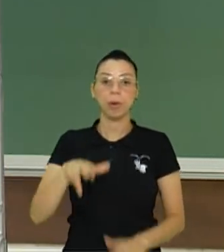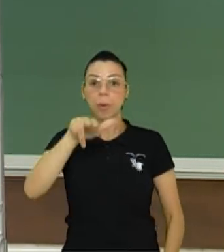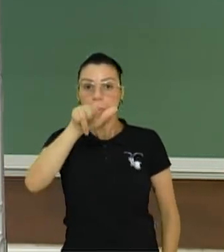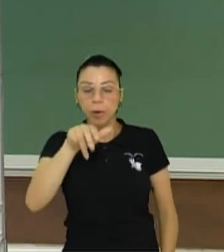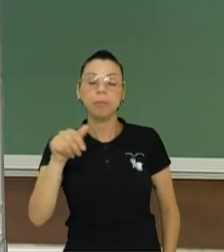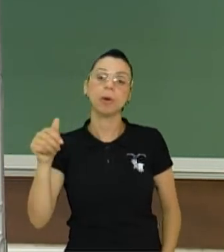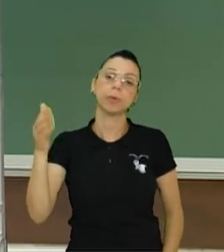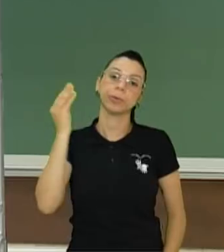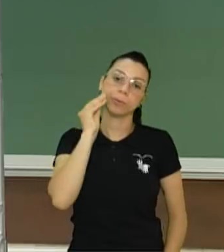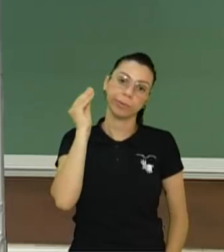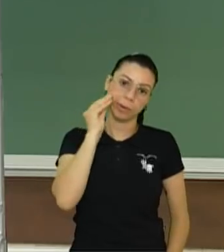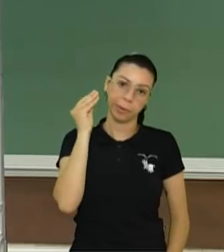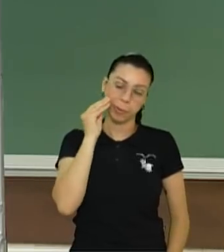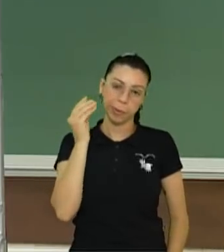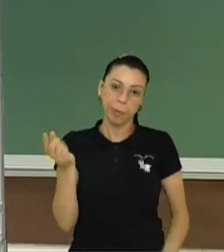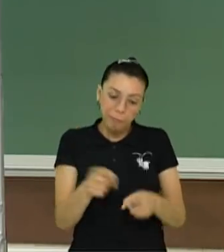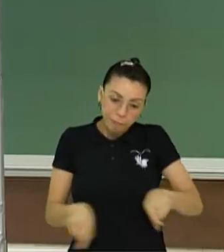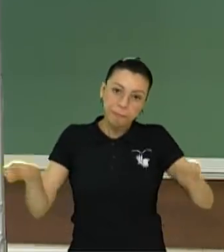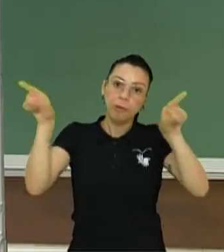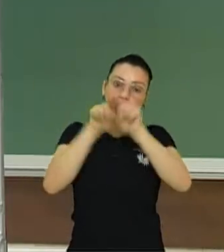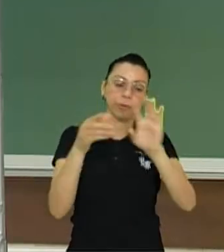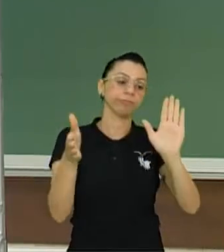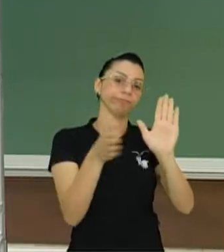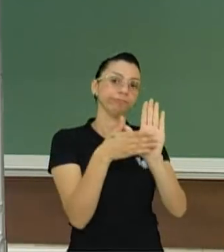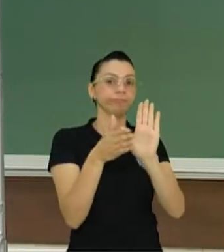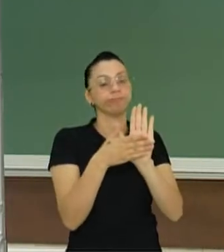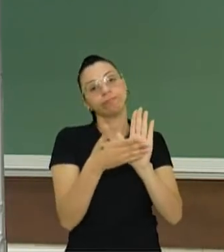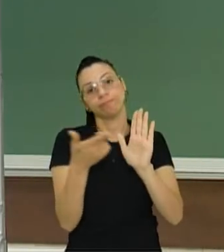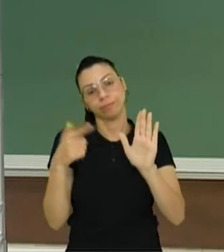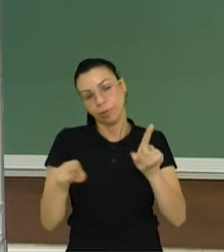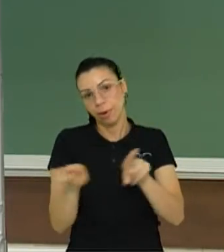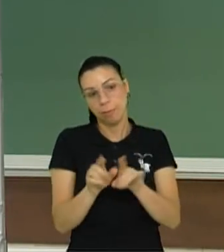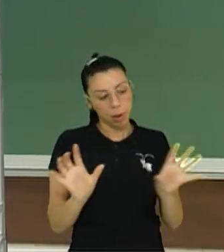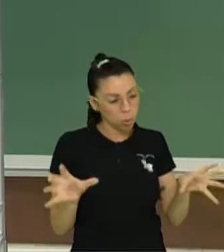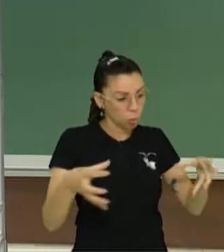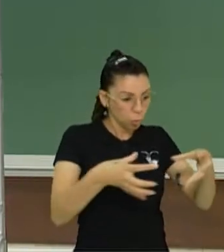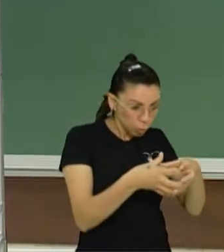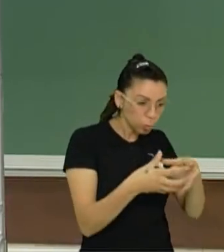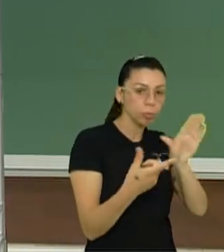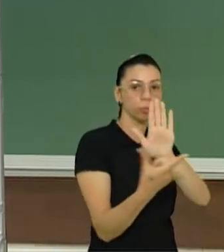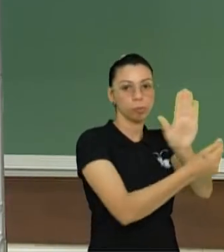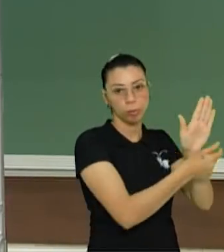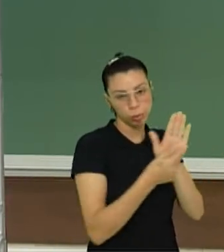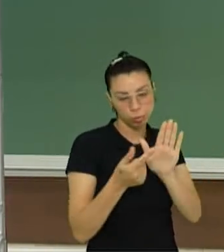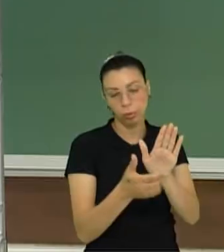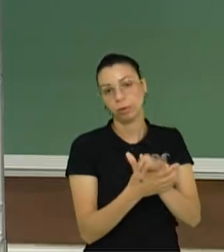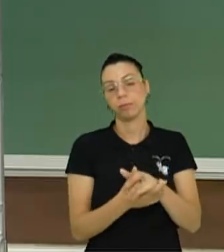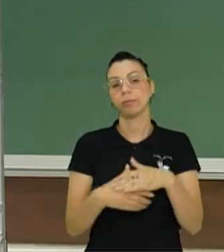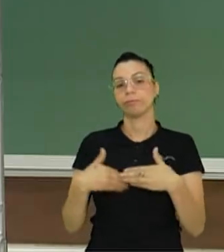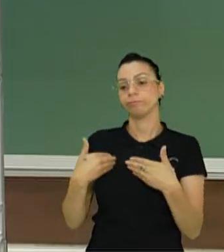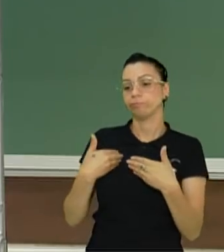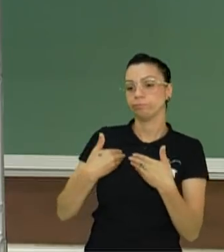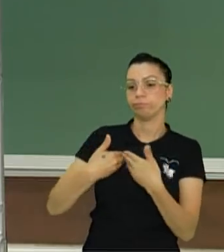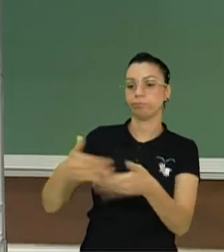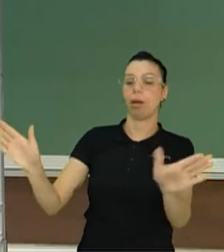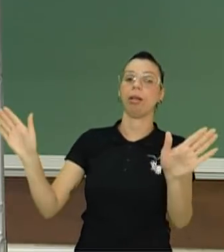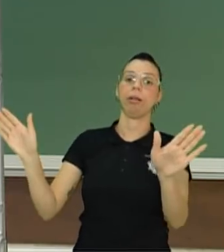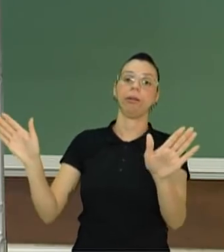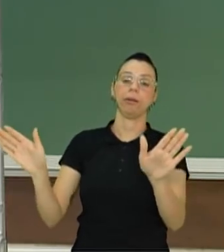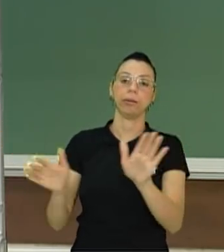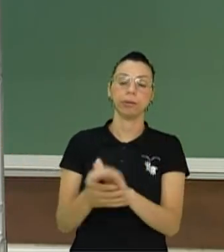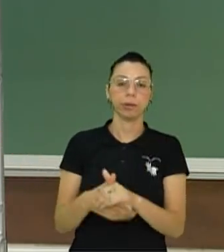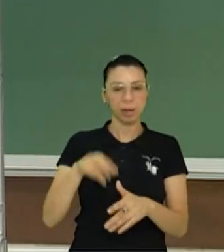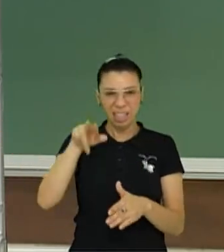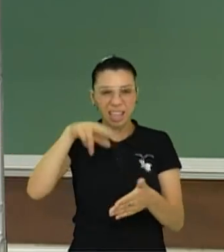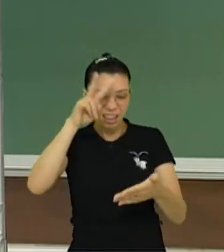as propostas do irmão, né? E não deu outra, né? Os patrícios vão com tudo. Ó, quem quiser se divertir, lendo essa